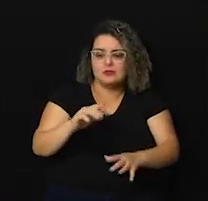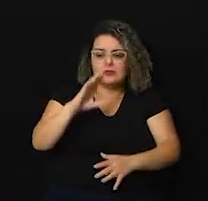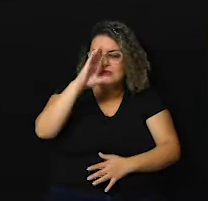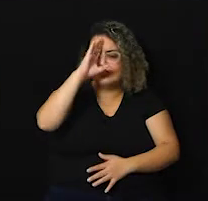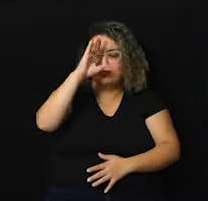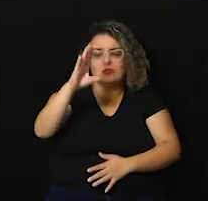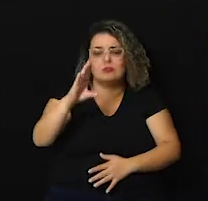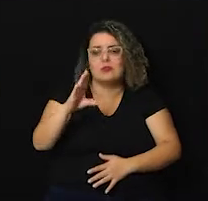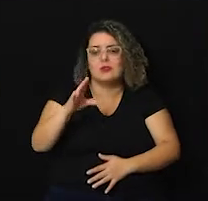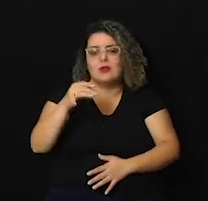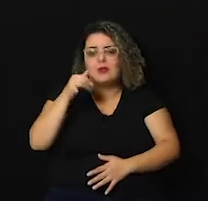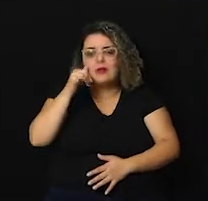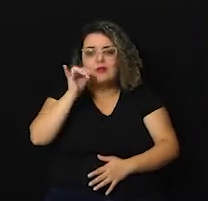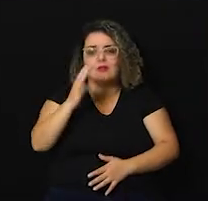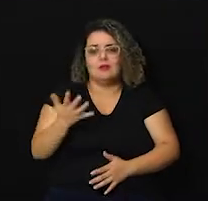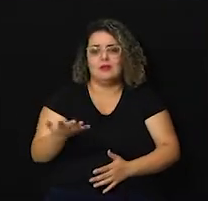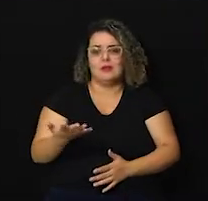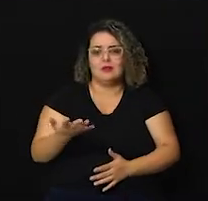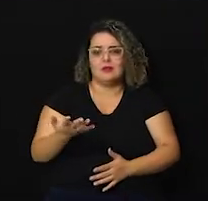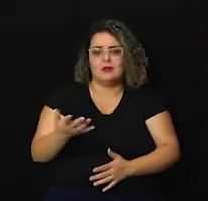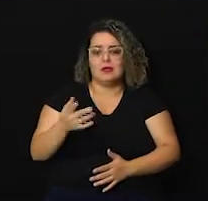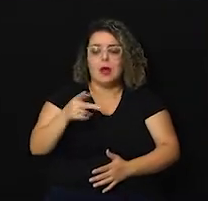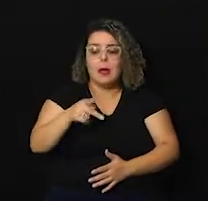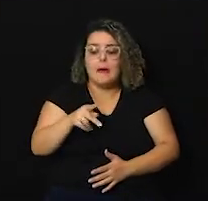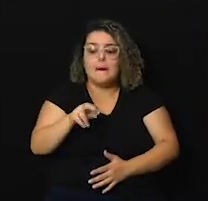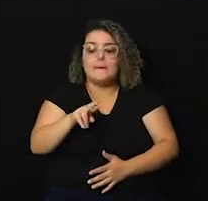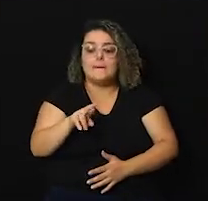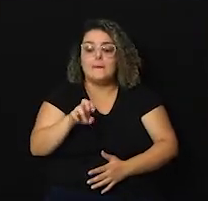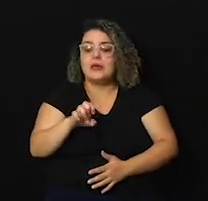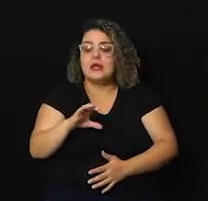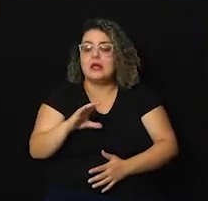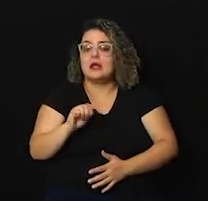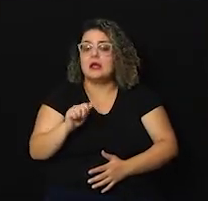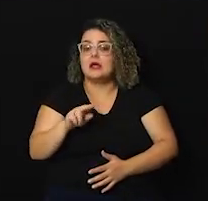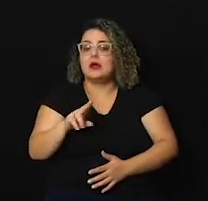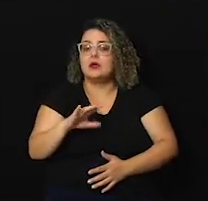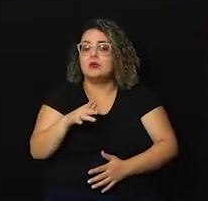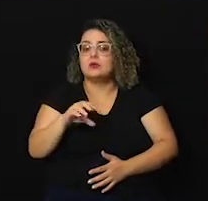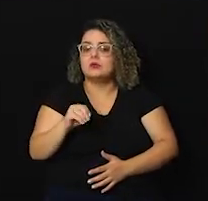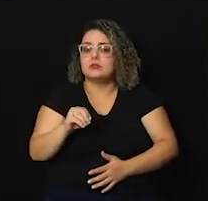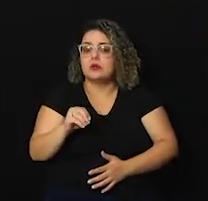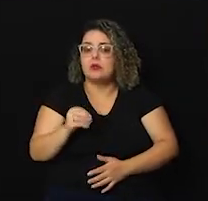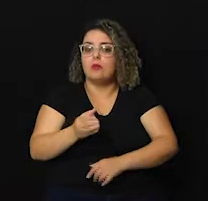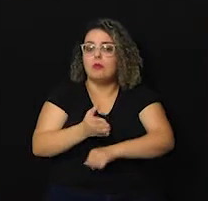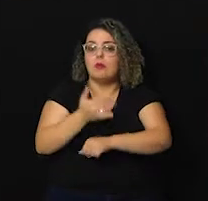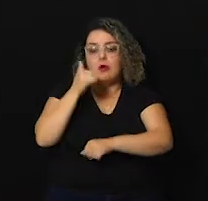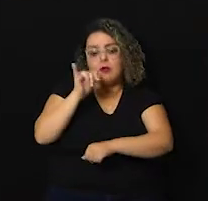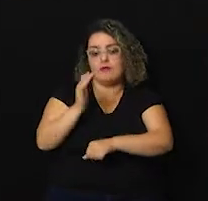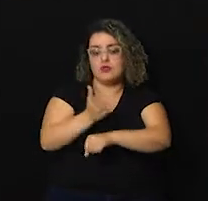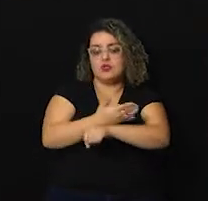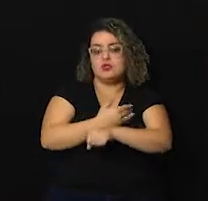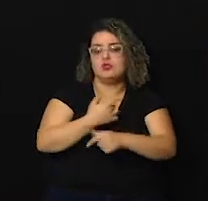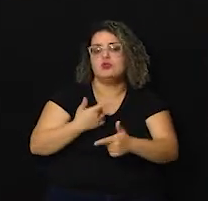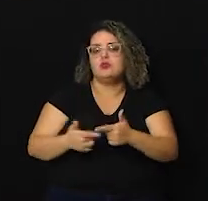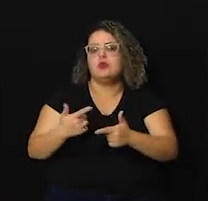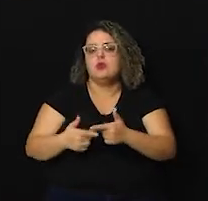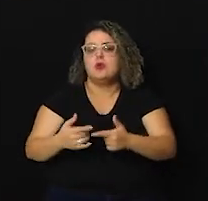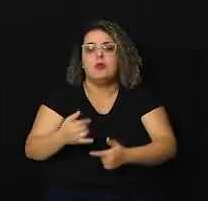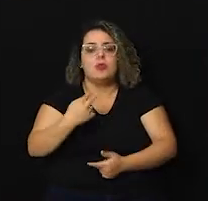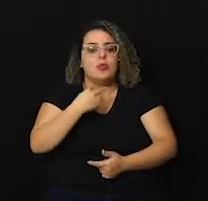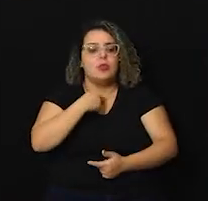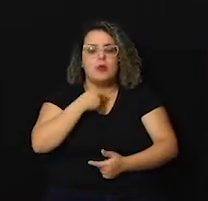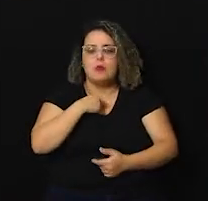da precaução. O princípio da precaução diz o seguinte, que você não pode botar no meio ambiente substâncias que